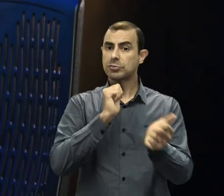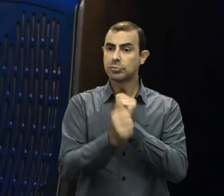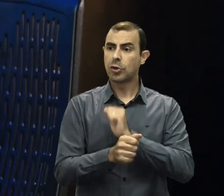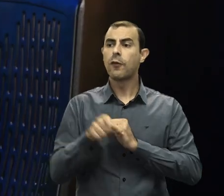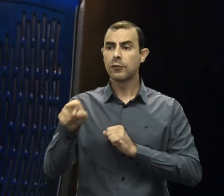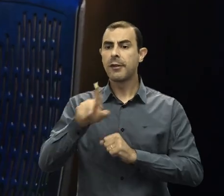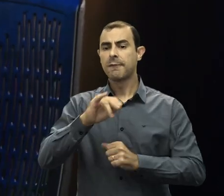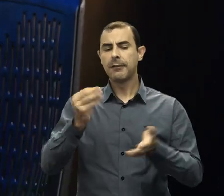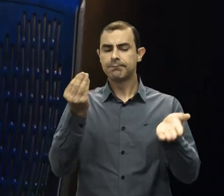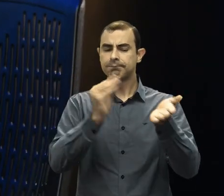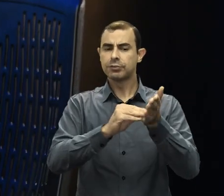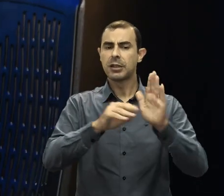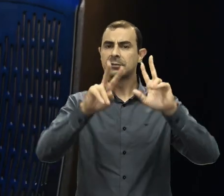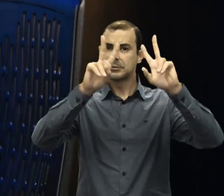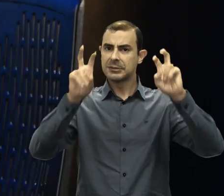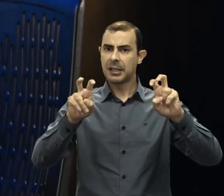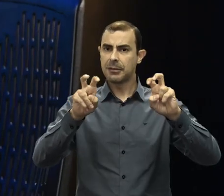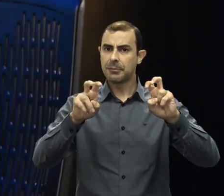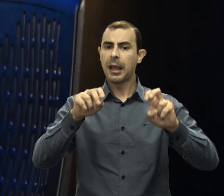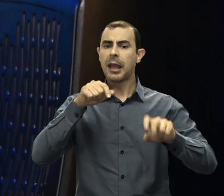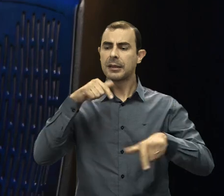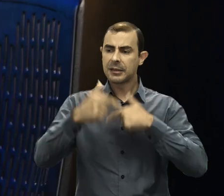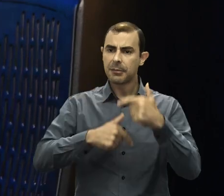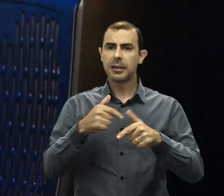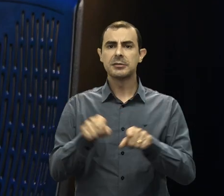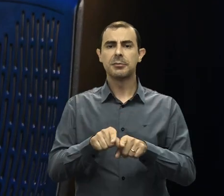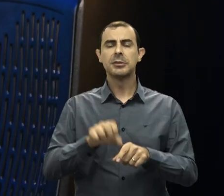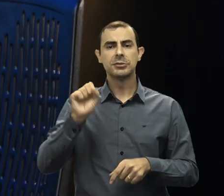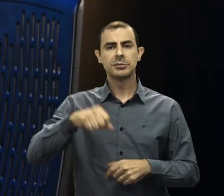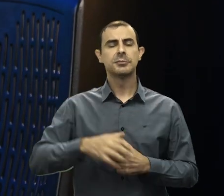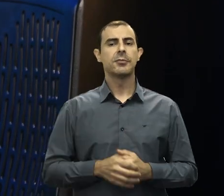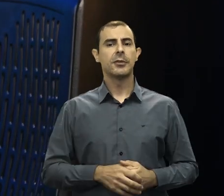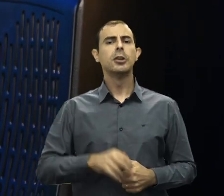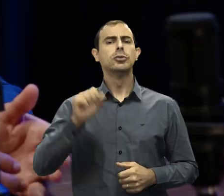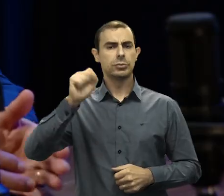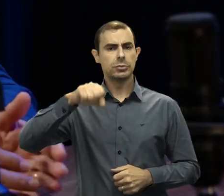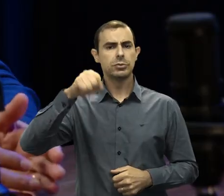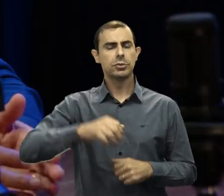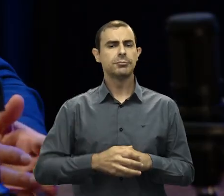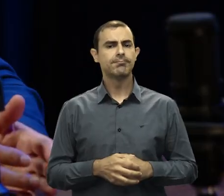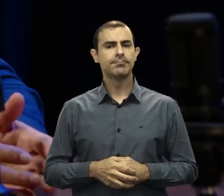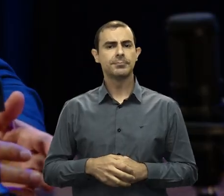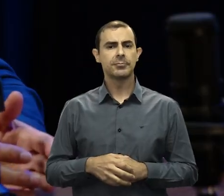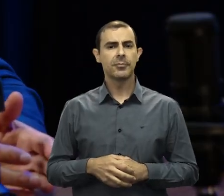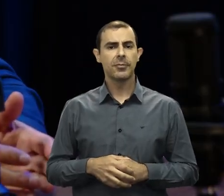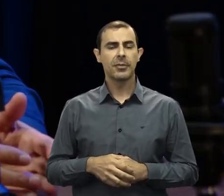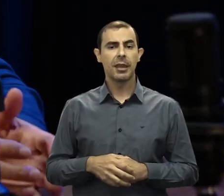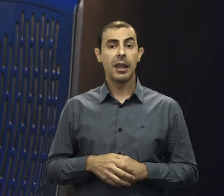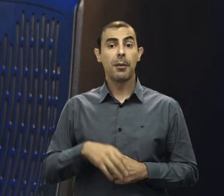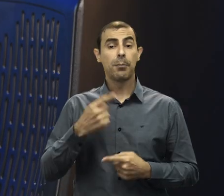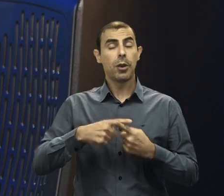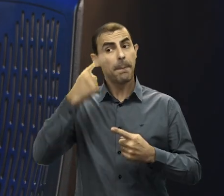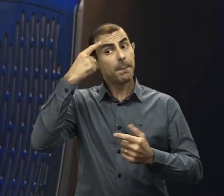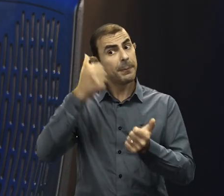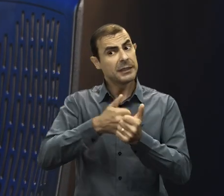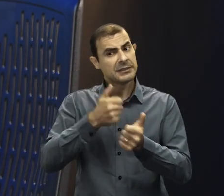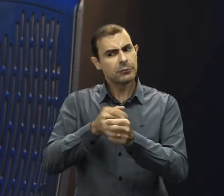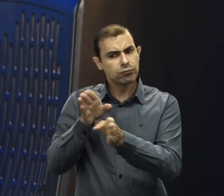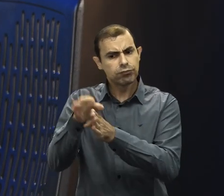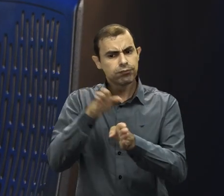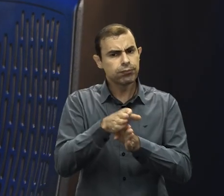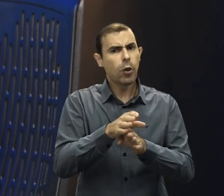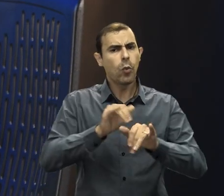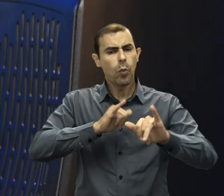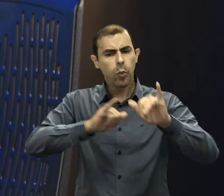Câmara Municipal, vai pautar a sua atuação nesse sentido, Herculano? Exatamente. E pensando nisso, fazendo, né,